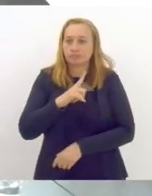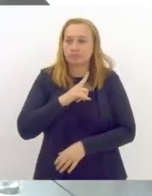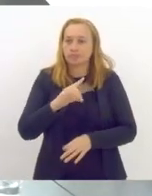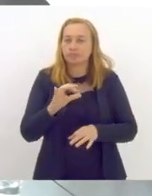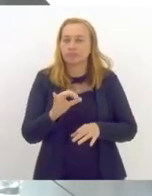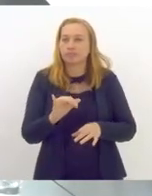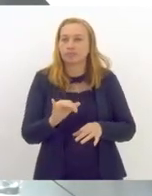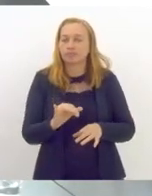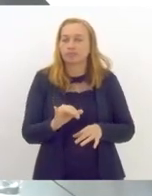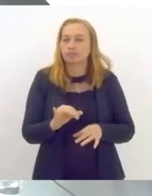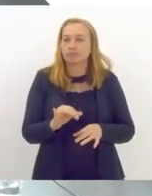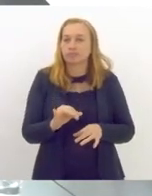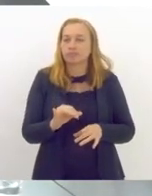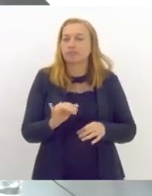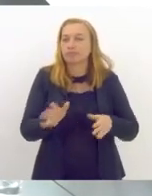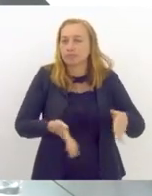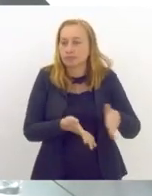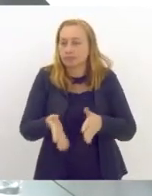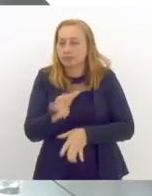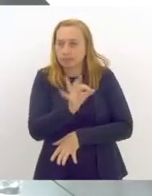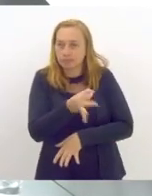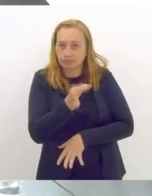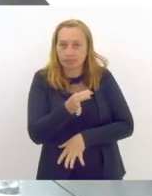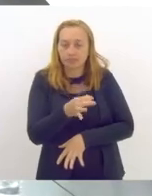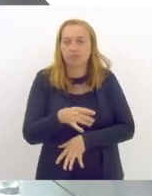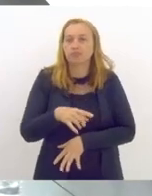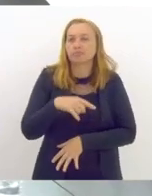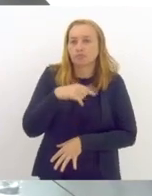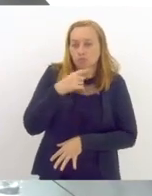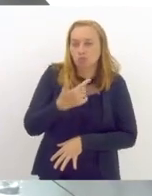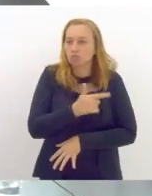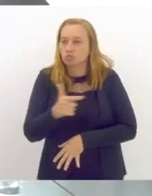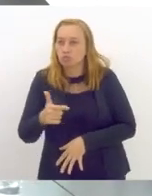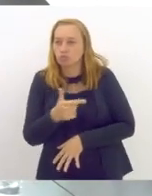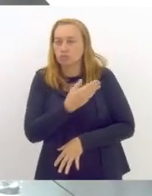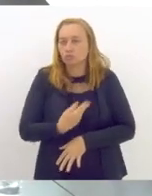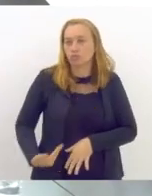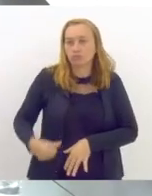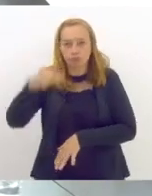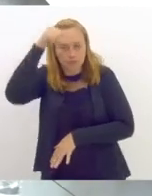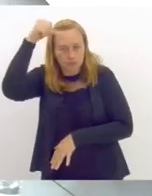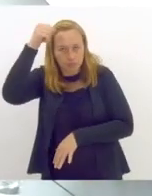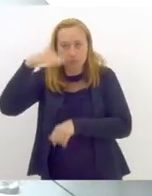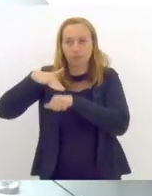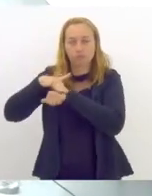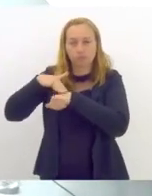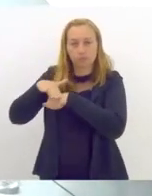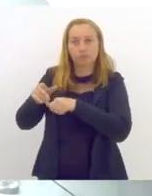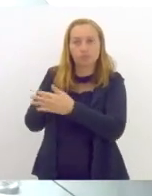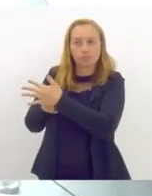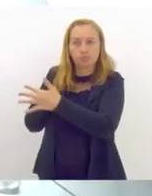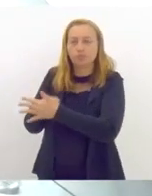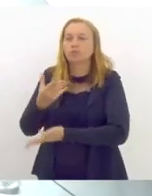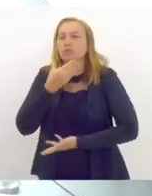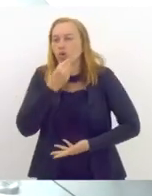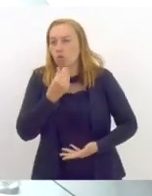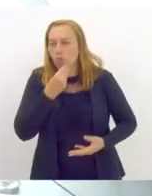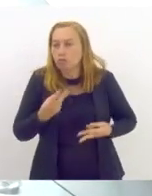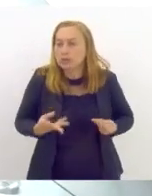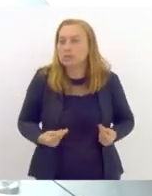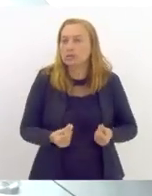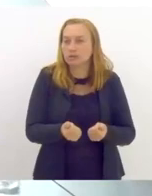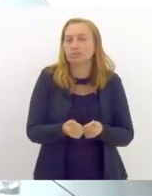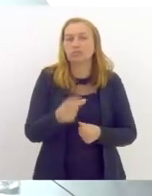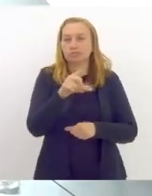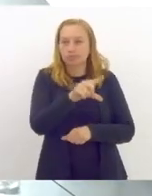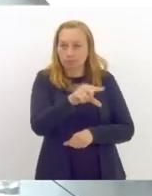legais que ele possa ter e não tenho dúvida nenhuma que o governador Cláudio Castro venha conversando com ele é um homem sensível né à